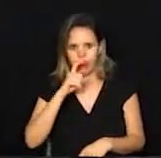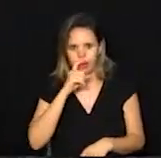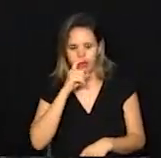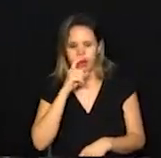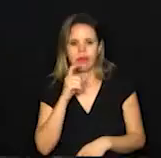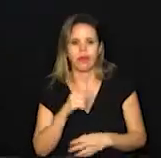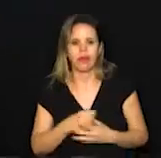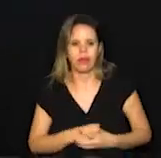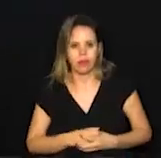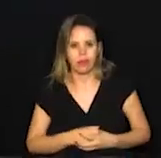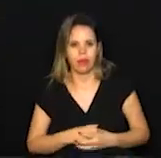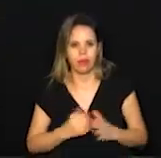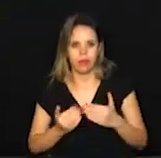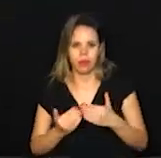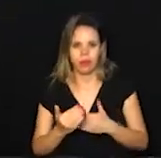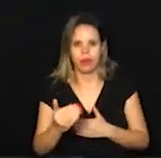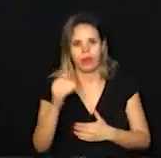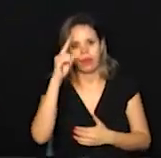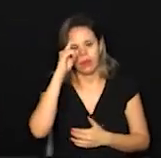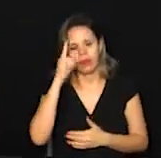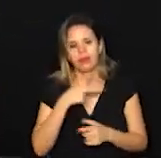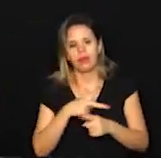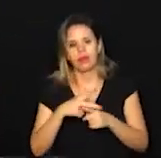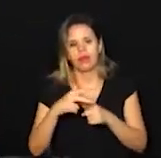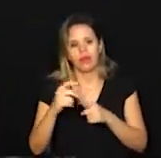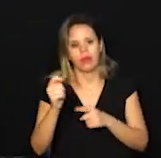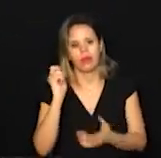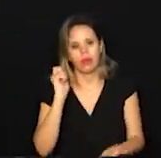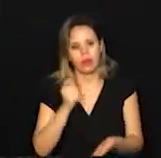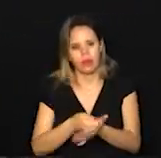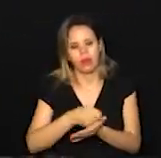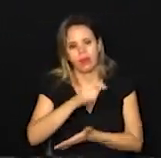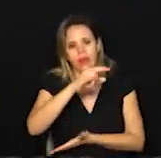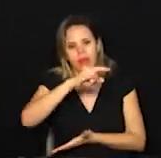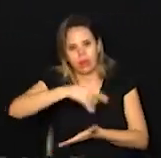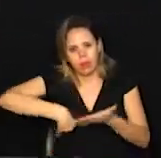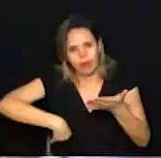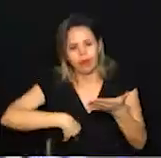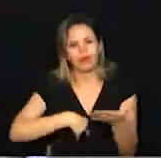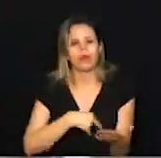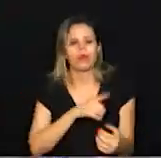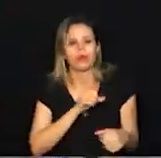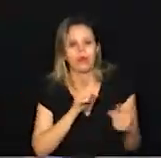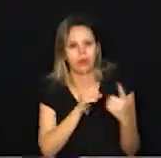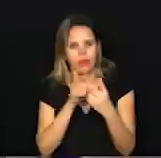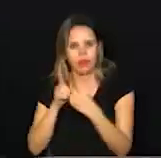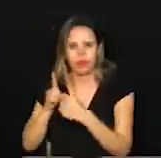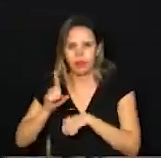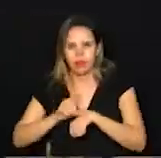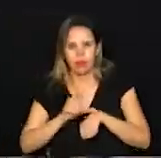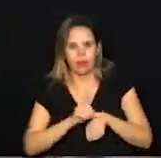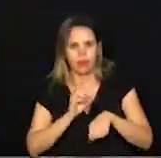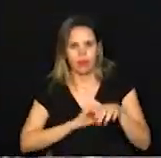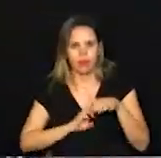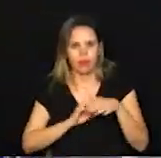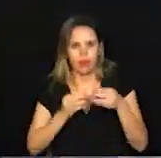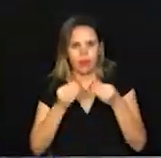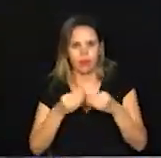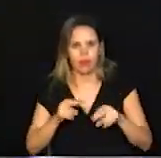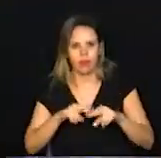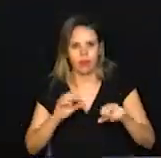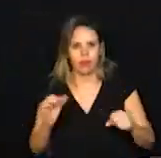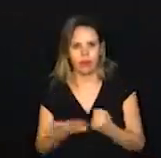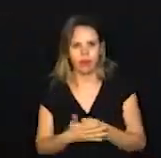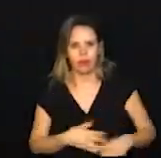Zé Carlos, prorroga as datas de vencimento dos alvarás de funcionamento dos estabelecimentos afetados